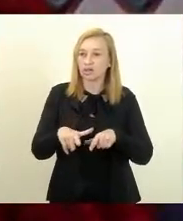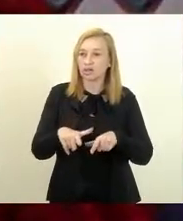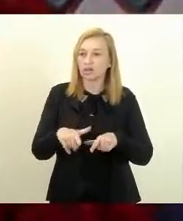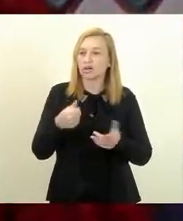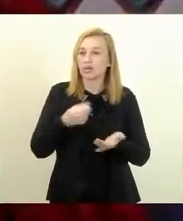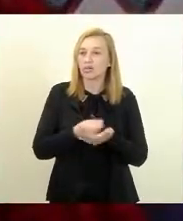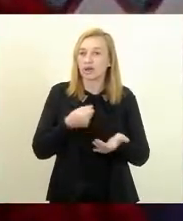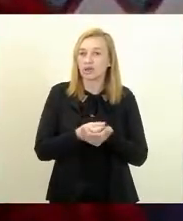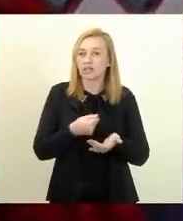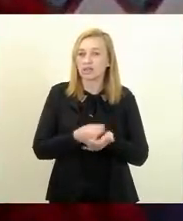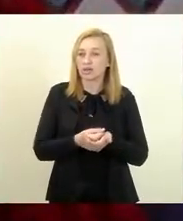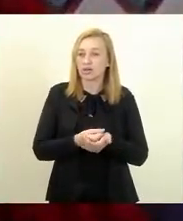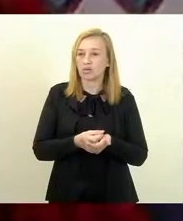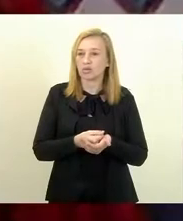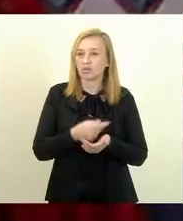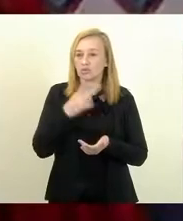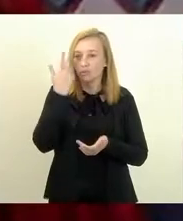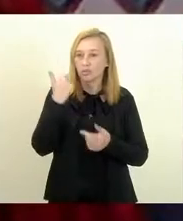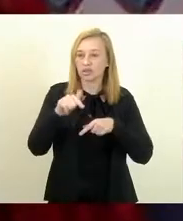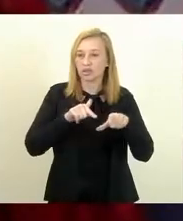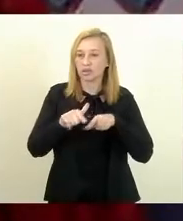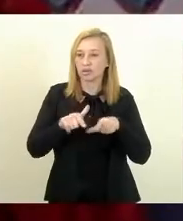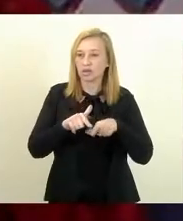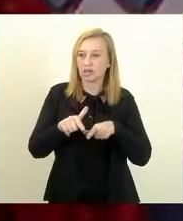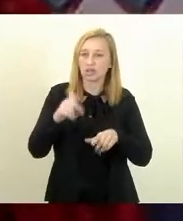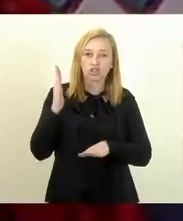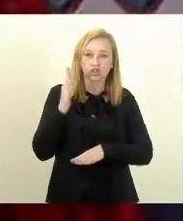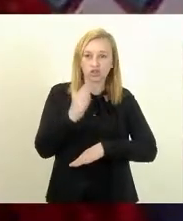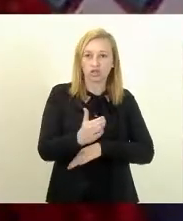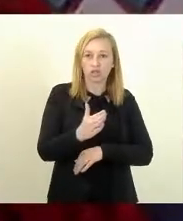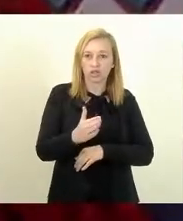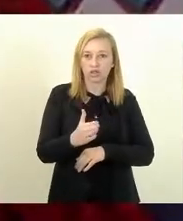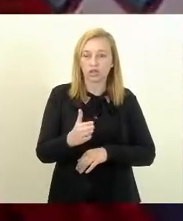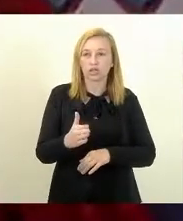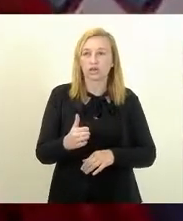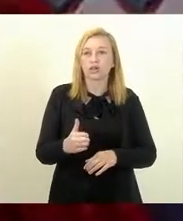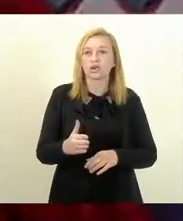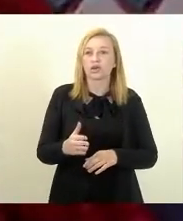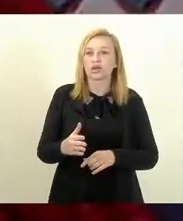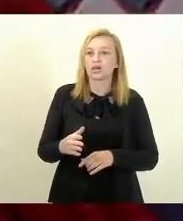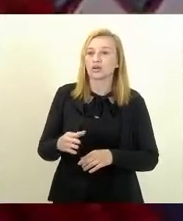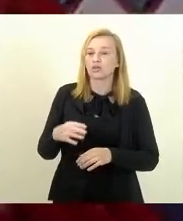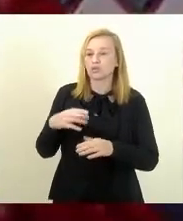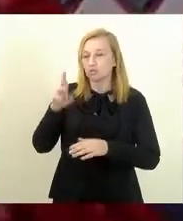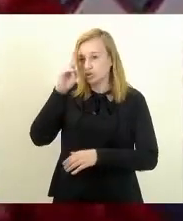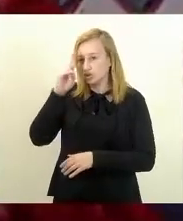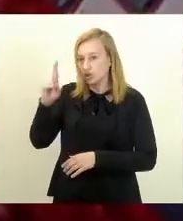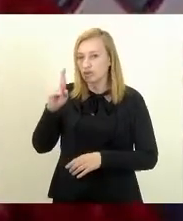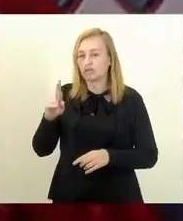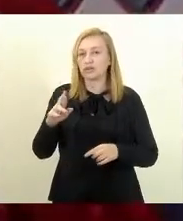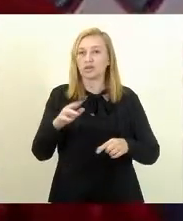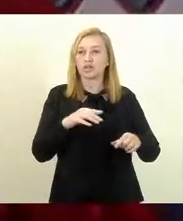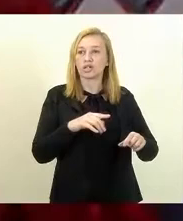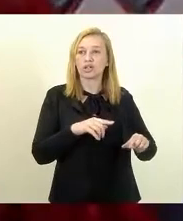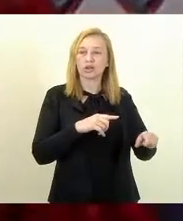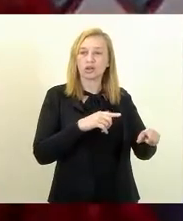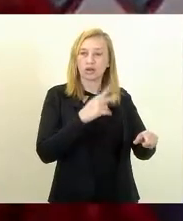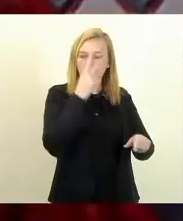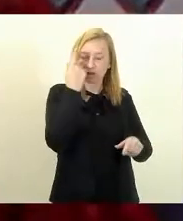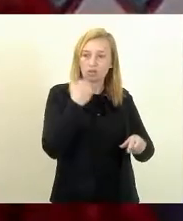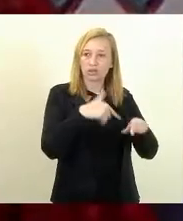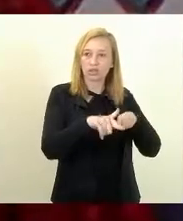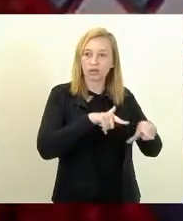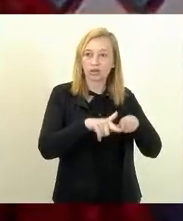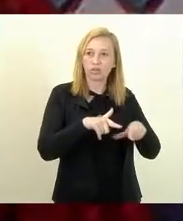obrigações trabalhistas é firmado diretamente entre o empregador e o empregado, confiando com a participação